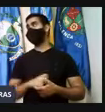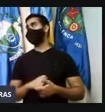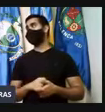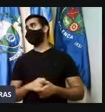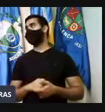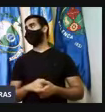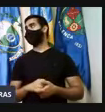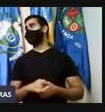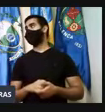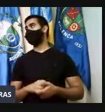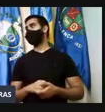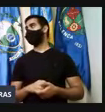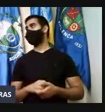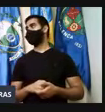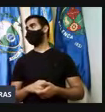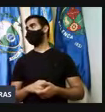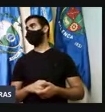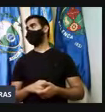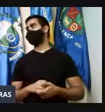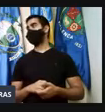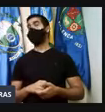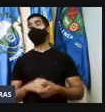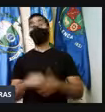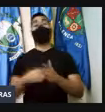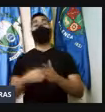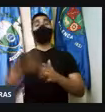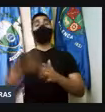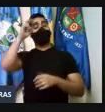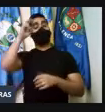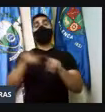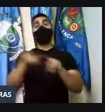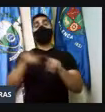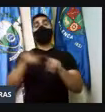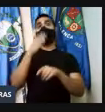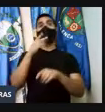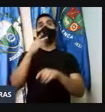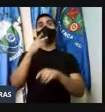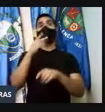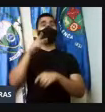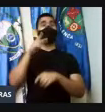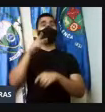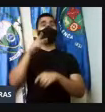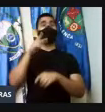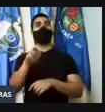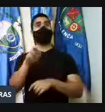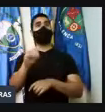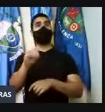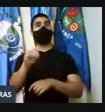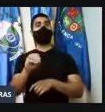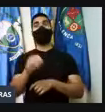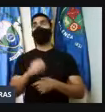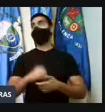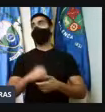na quinta-feira que vem. E eu peço ao vereador Pedro, que é o vereador mais ligado lá no